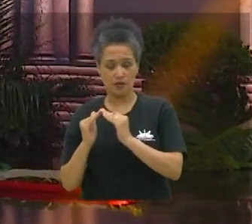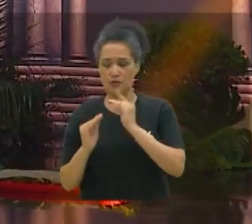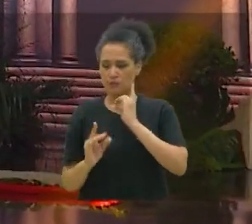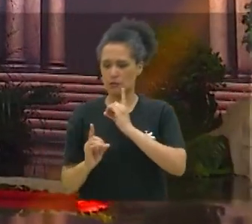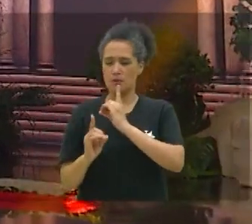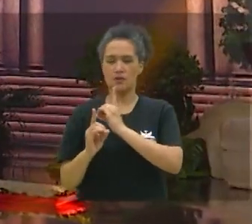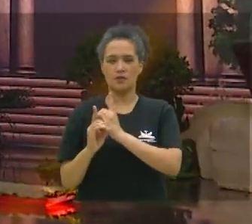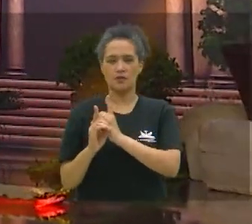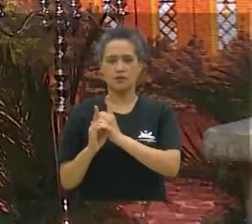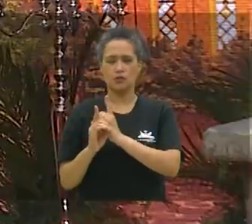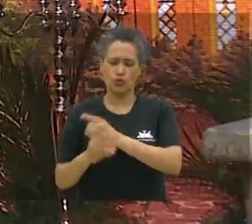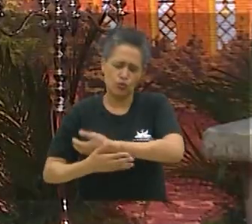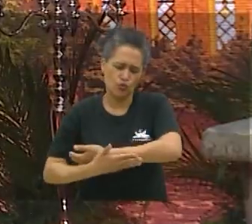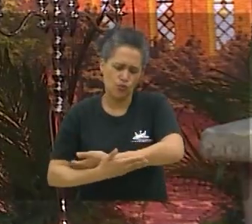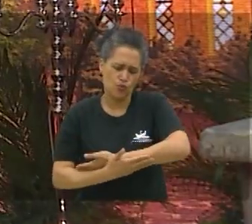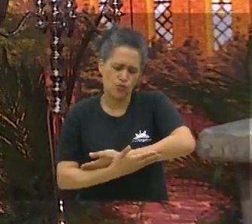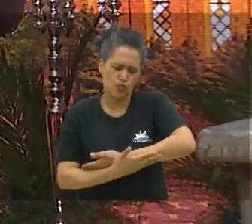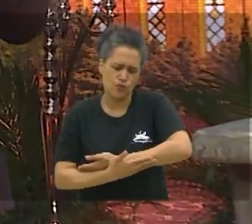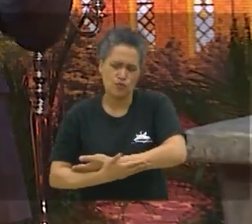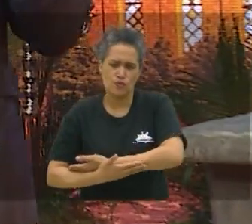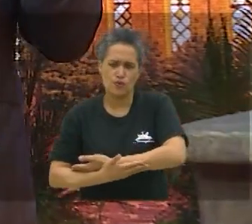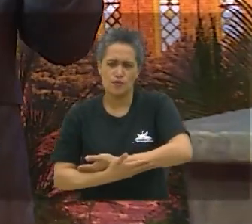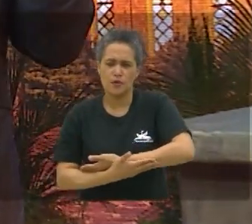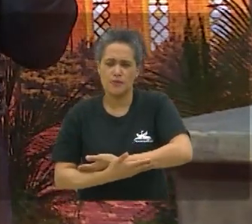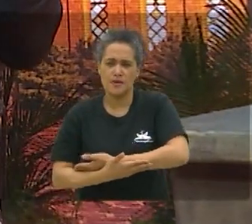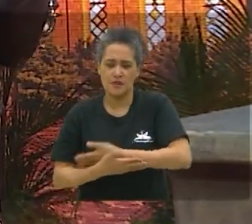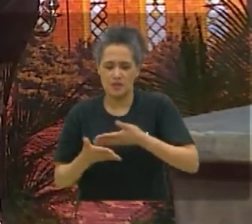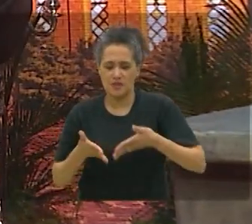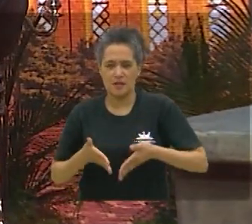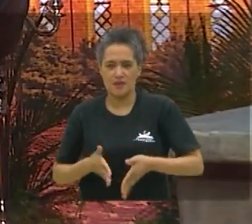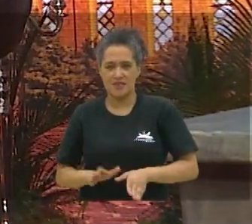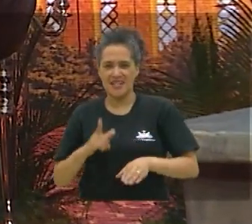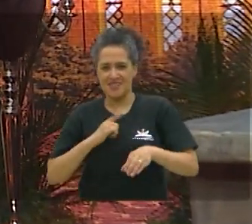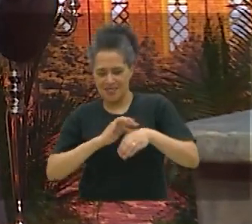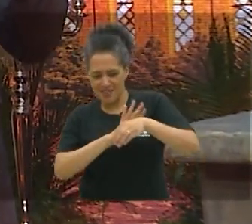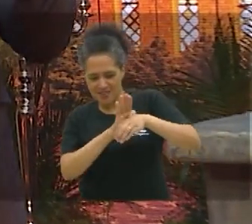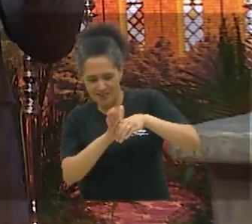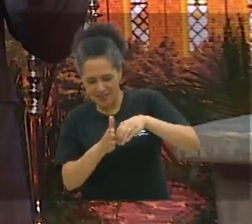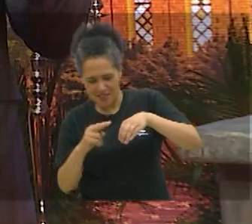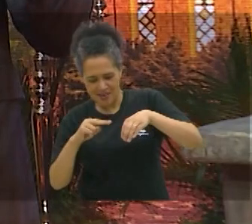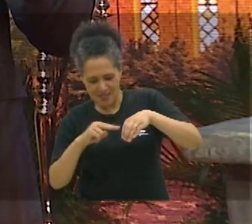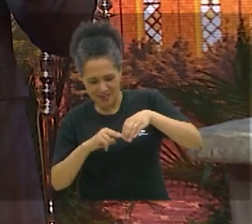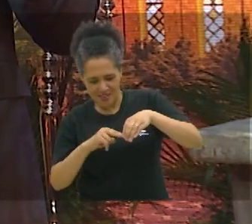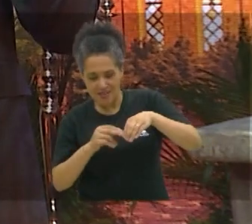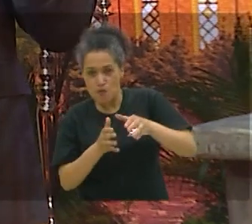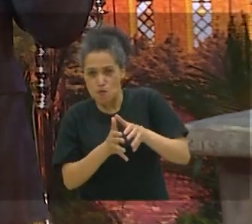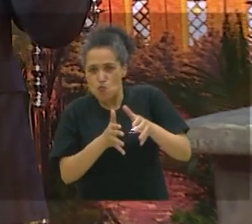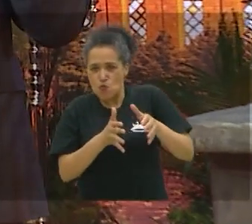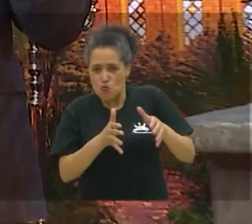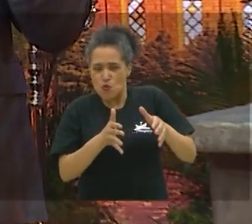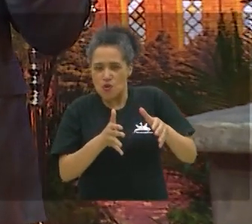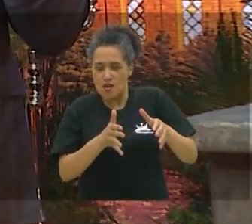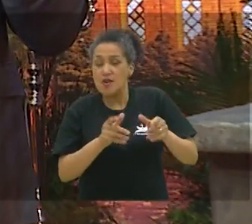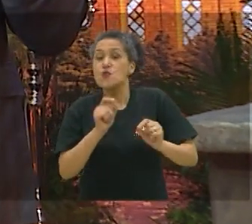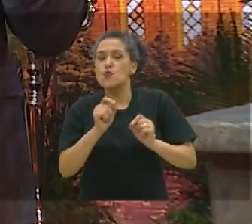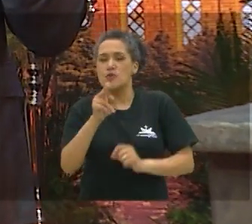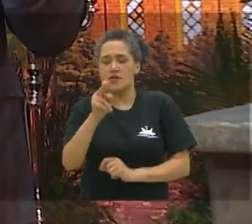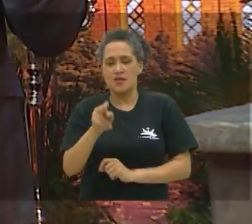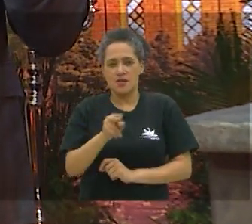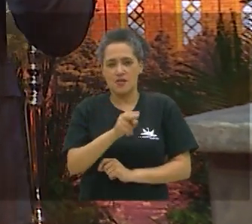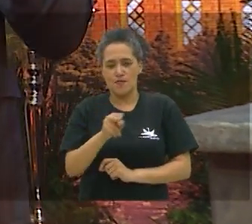Encontrou um recém-nascido que estava na incubadora. O que o Papa